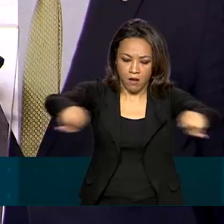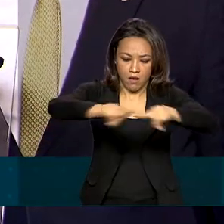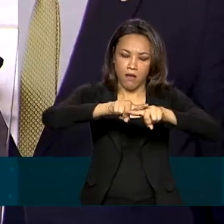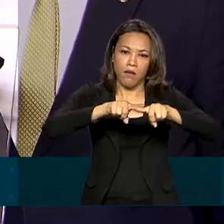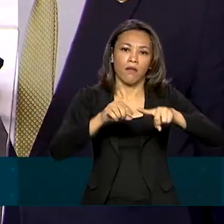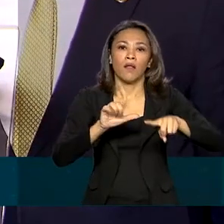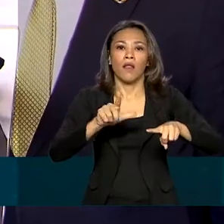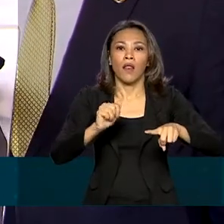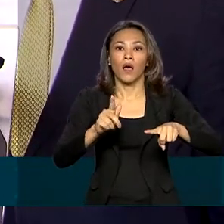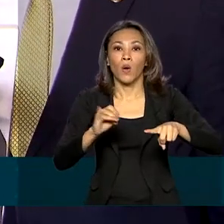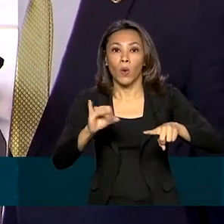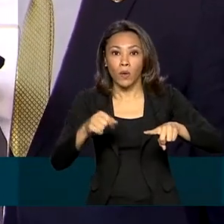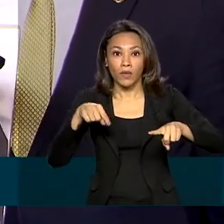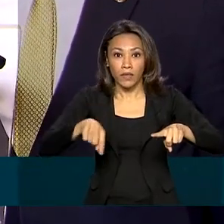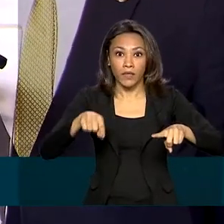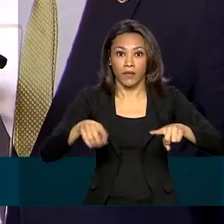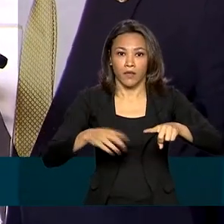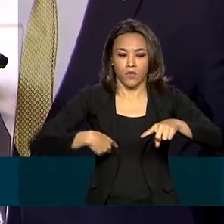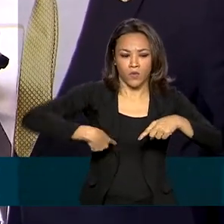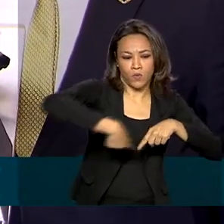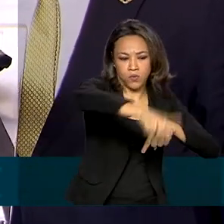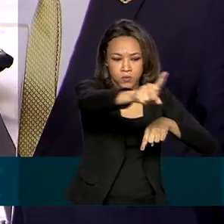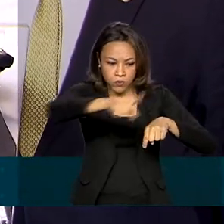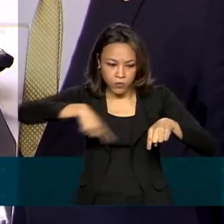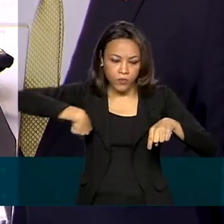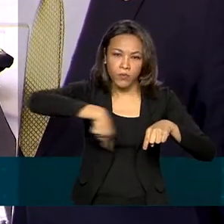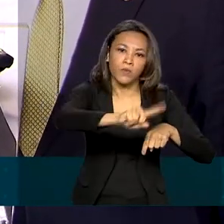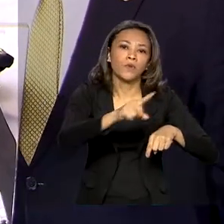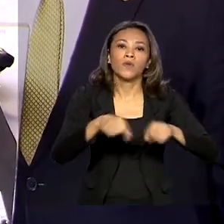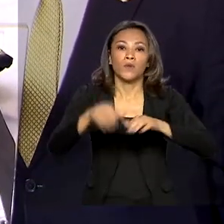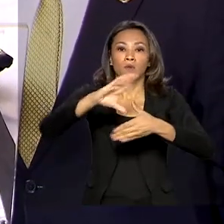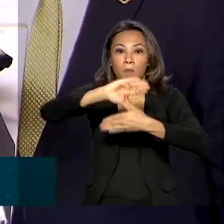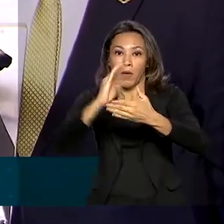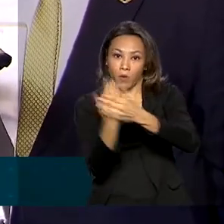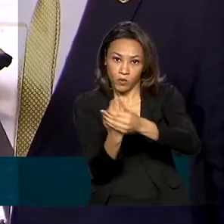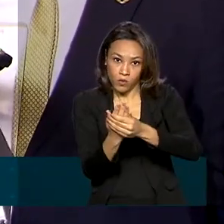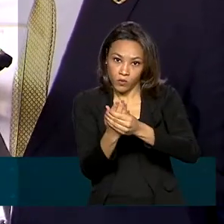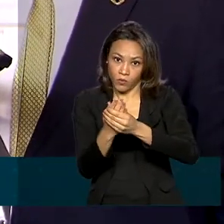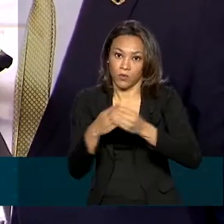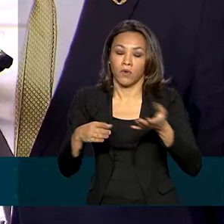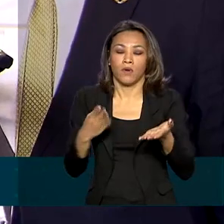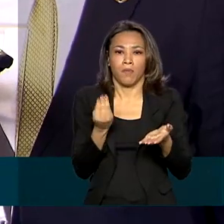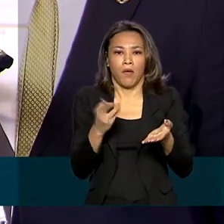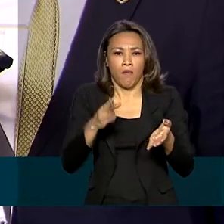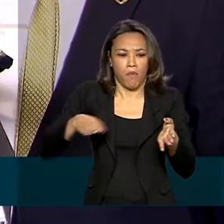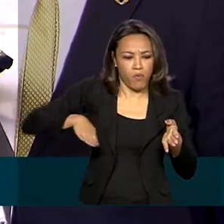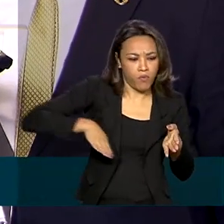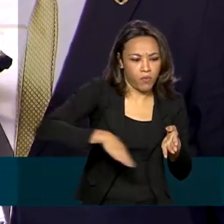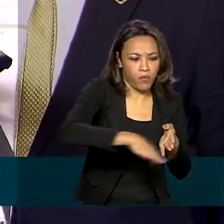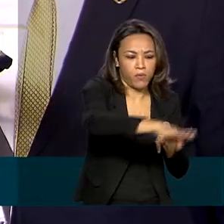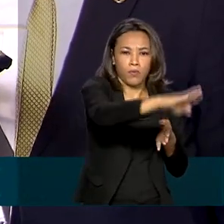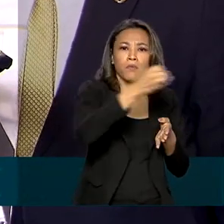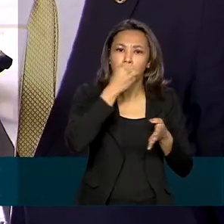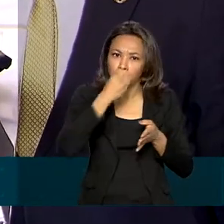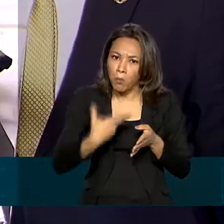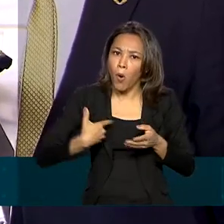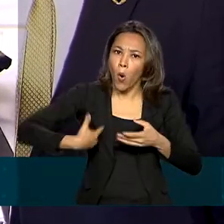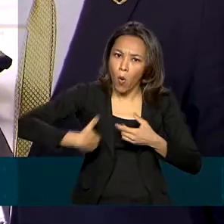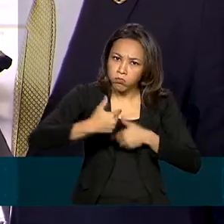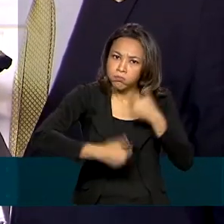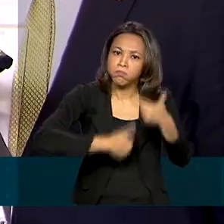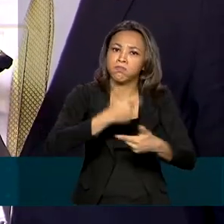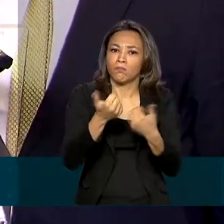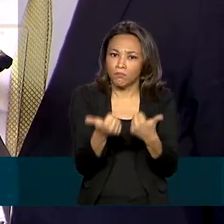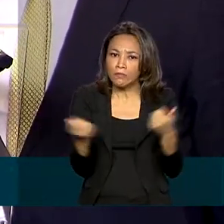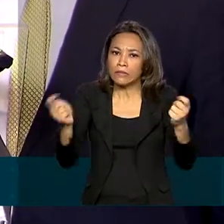vai fazer com que a hidrovia do Mercosul se torne uma realidade, um projeto que está bem equacionado e a gente tem condições de